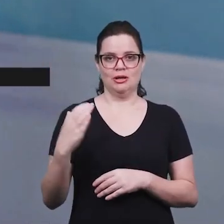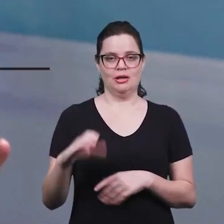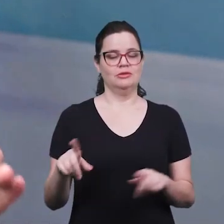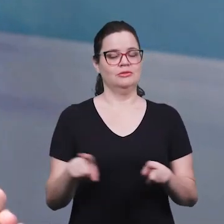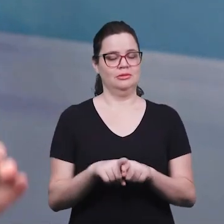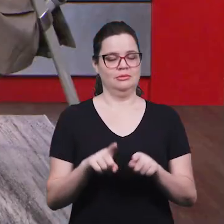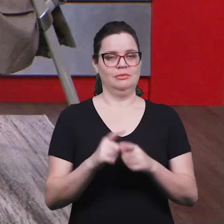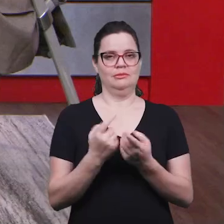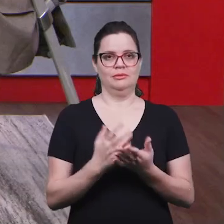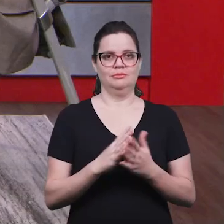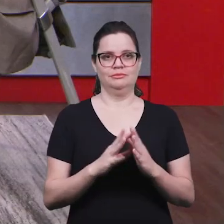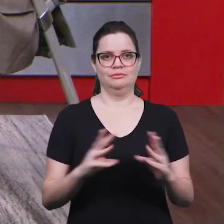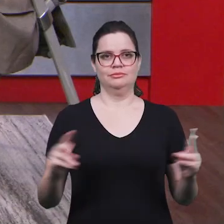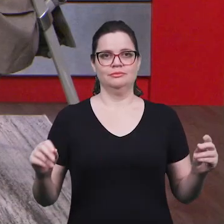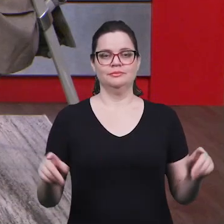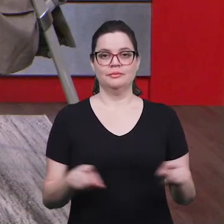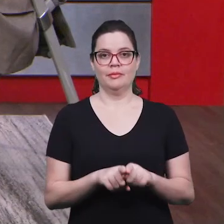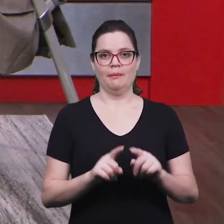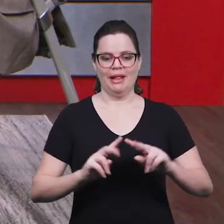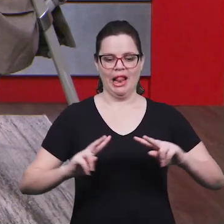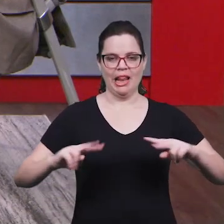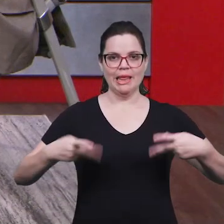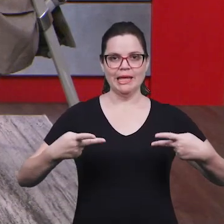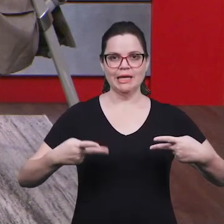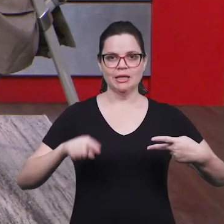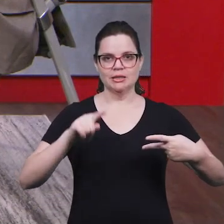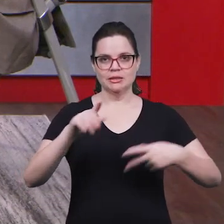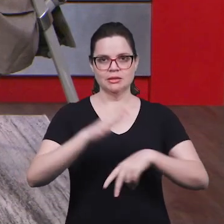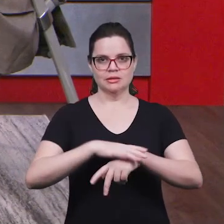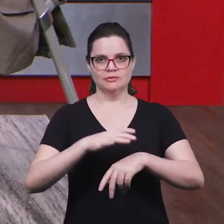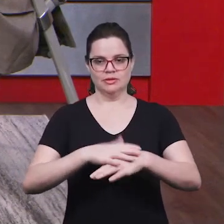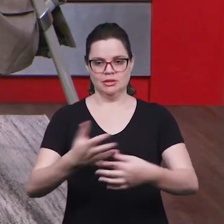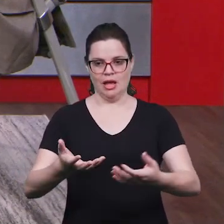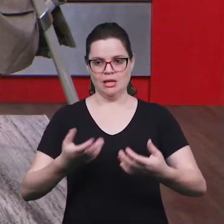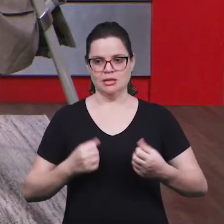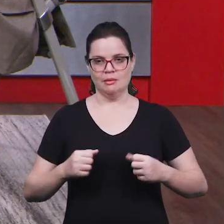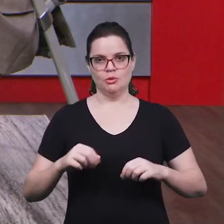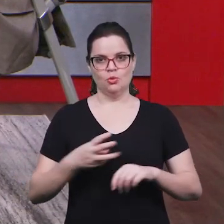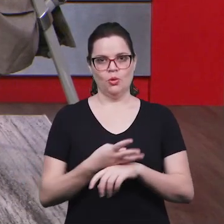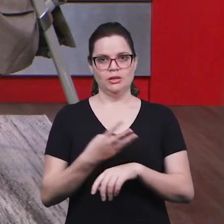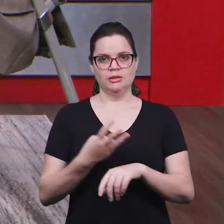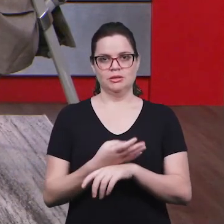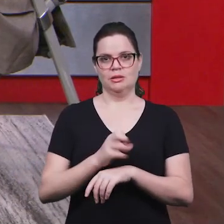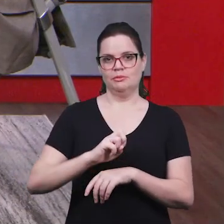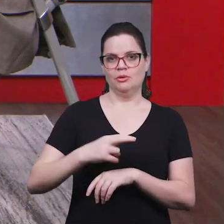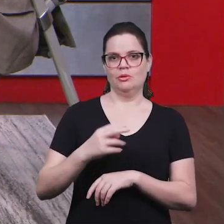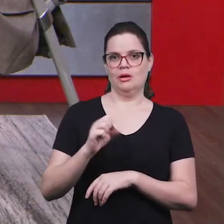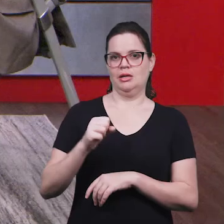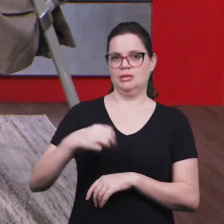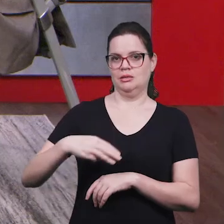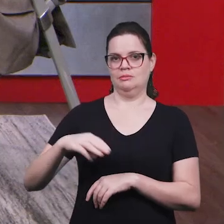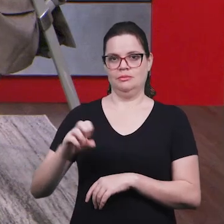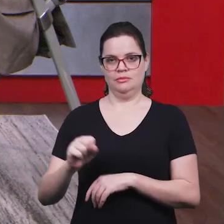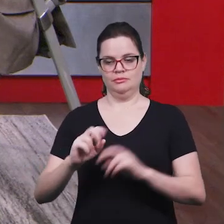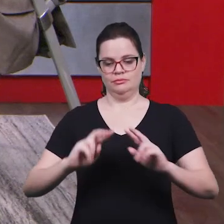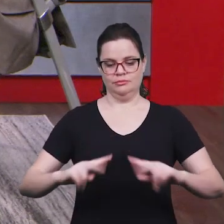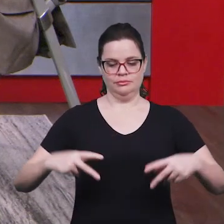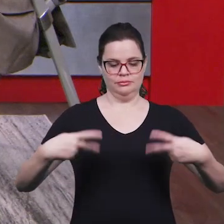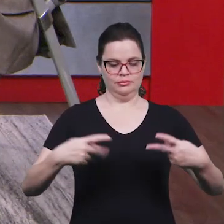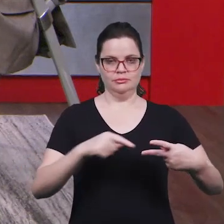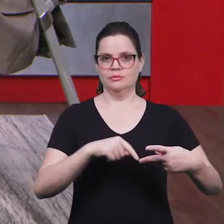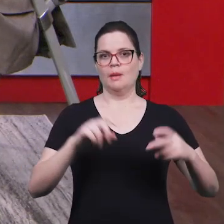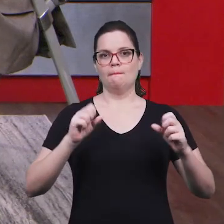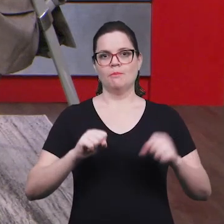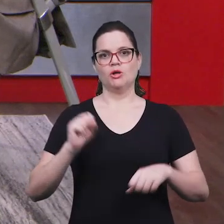nunca cliquem em links recebidos por WhatsApp, por SMS. Esses links podem